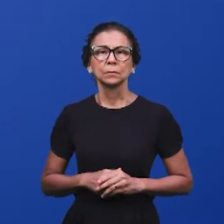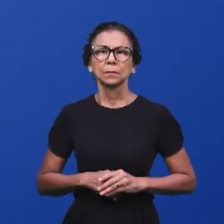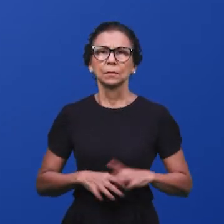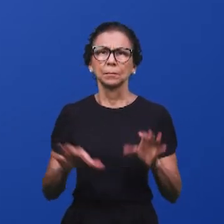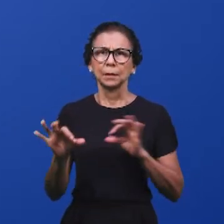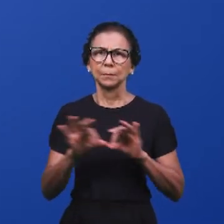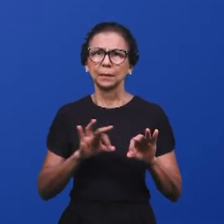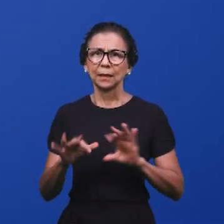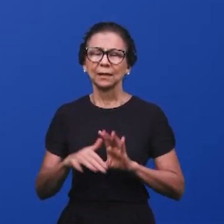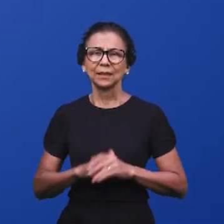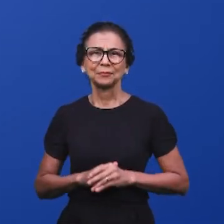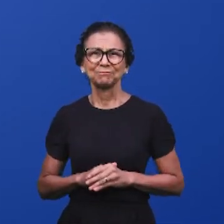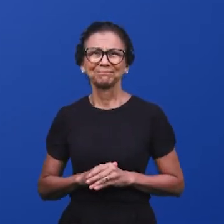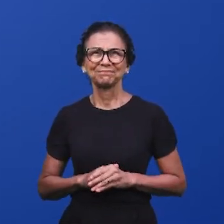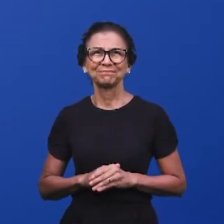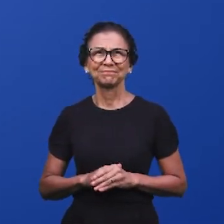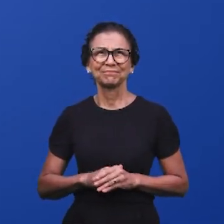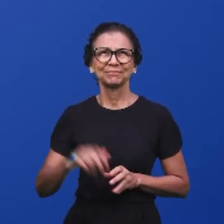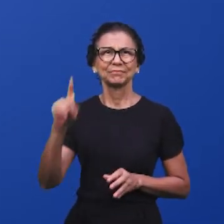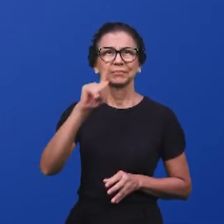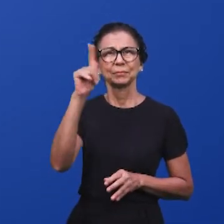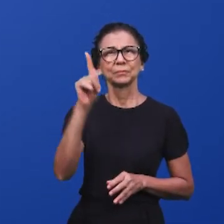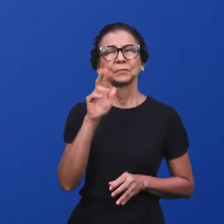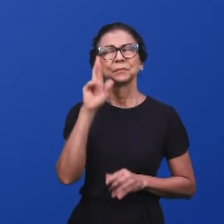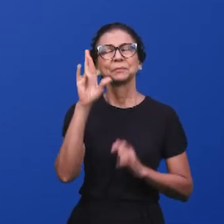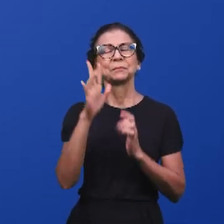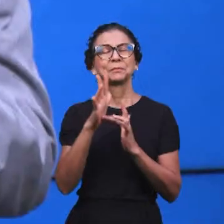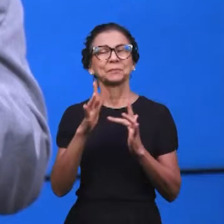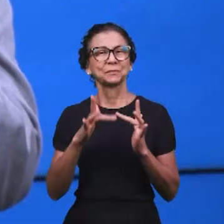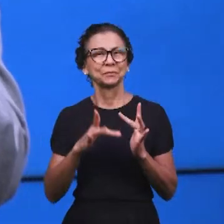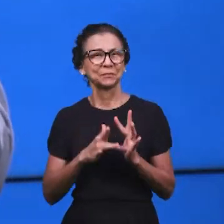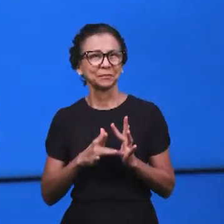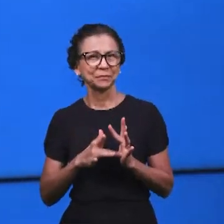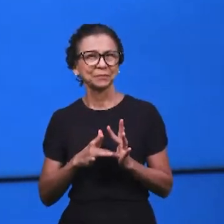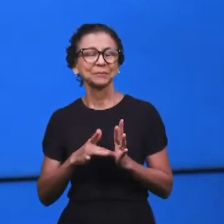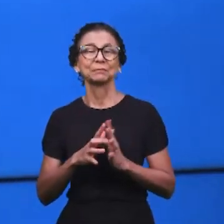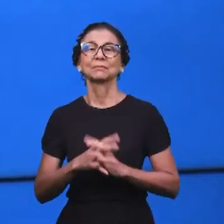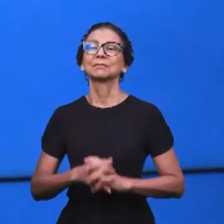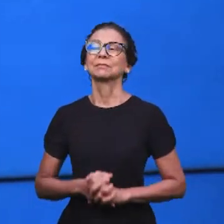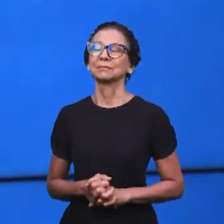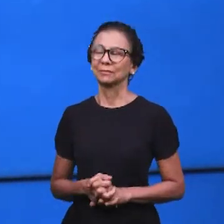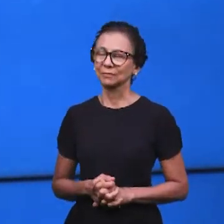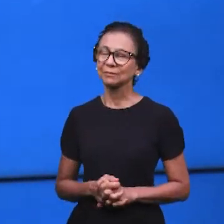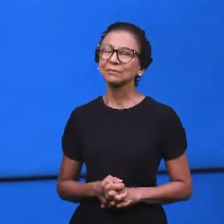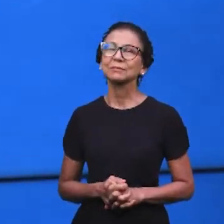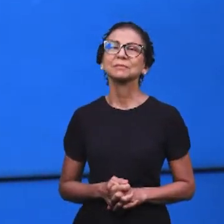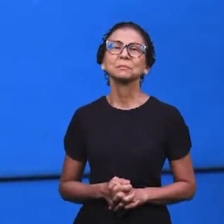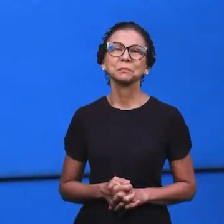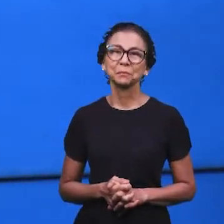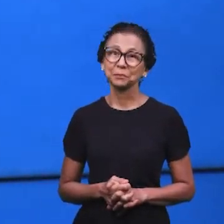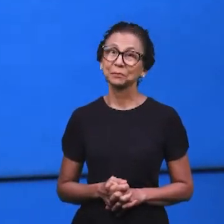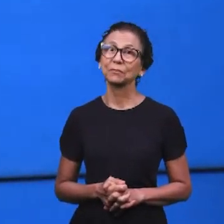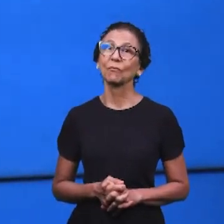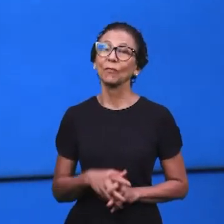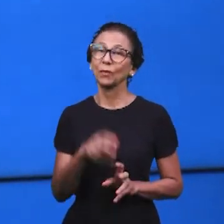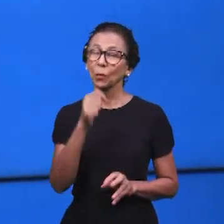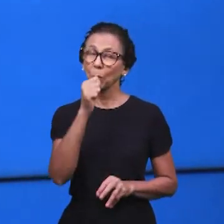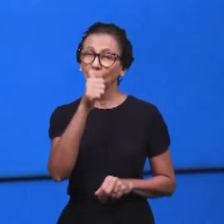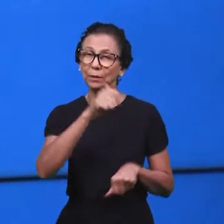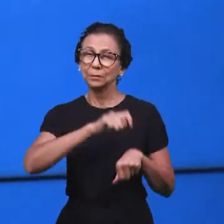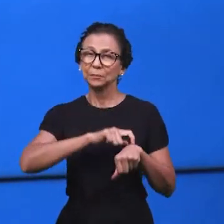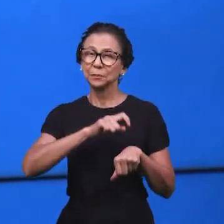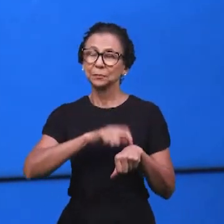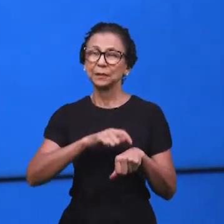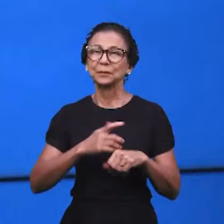Preparada. A paz do Senhor Jesus. Amém, Daniel Silva. É exatamente esse o momento que nós estamos